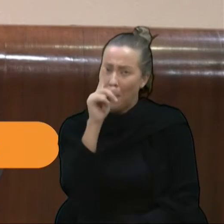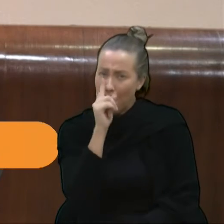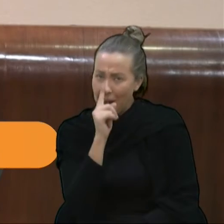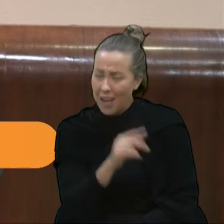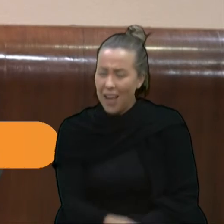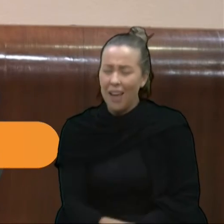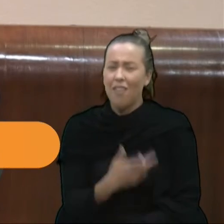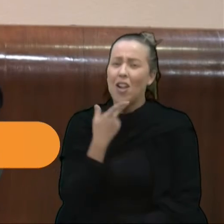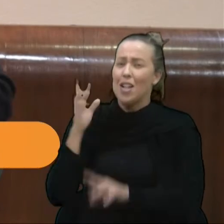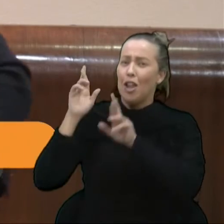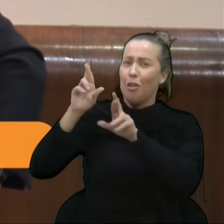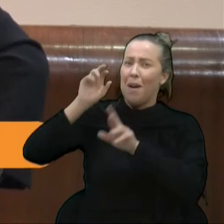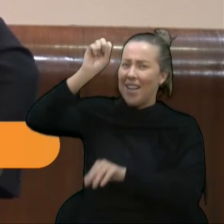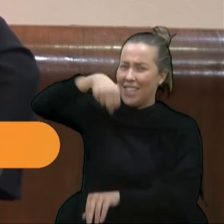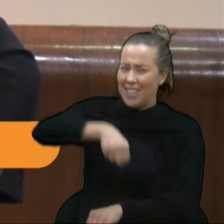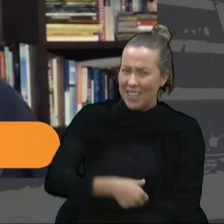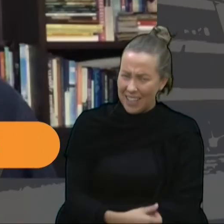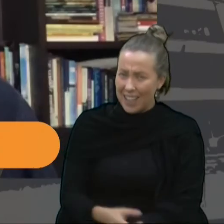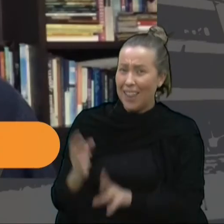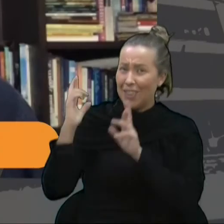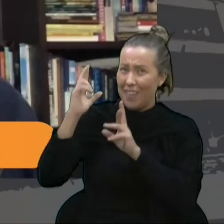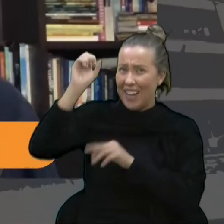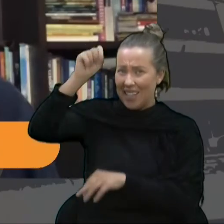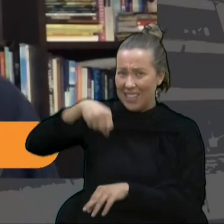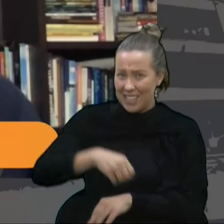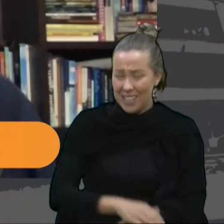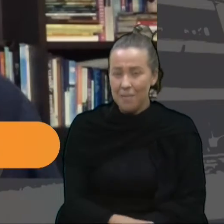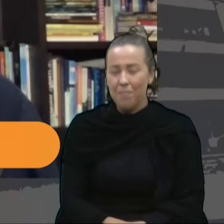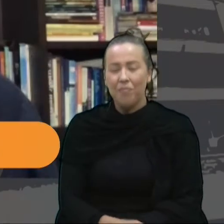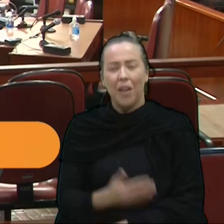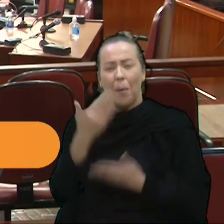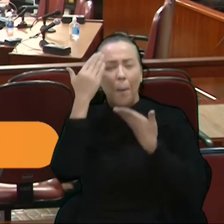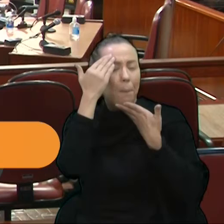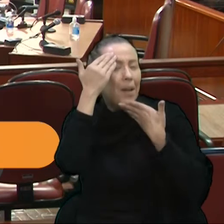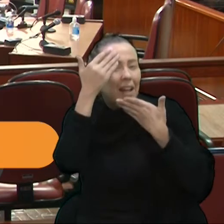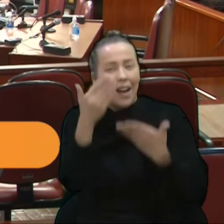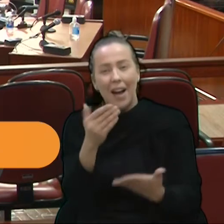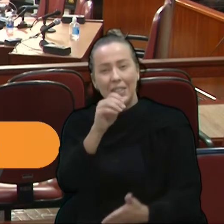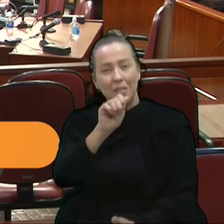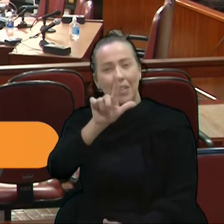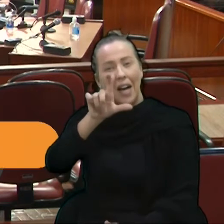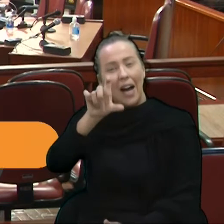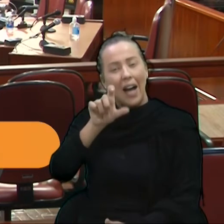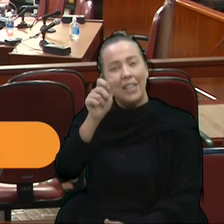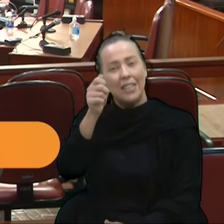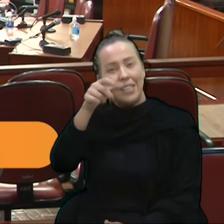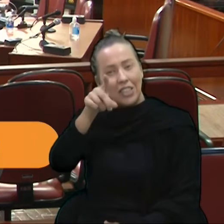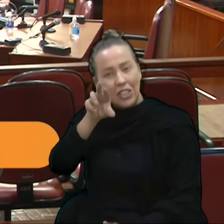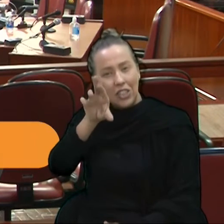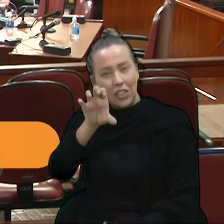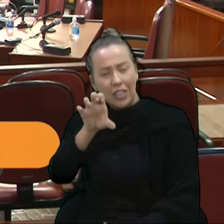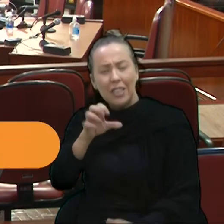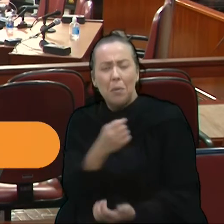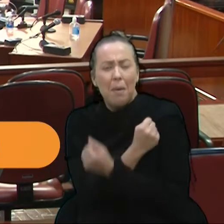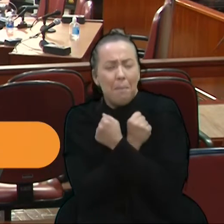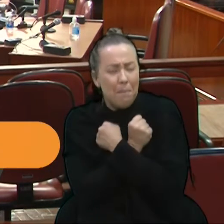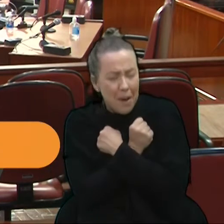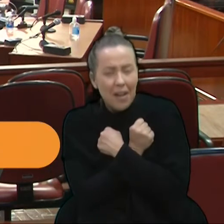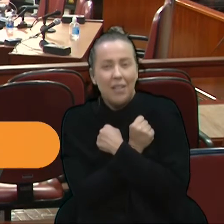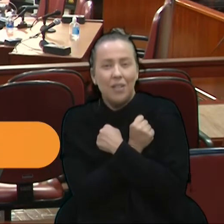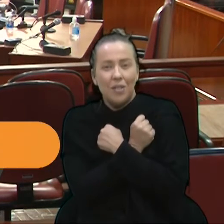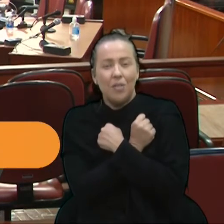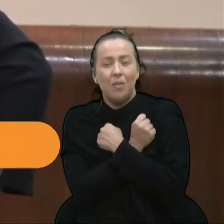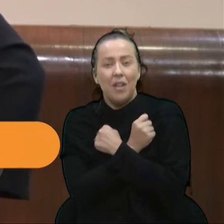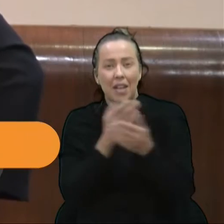Tomara que sim, né? Tomara que sim. Alexandre, muito obrigado mais uma vez, um forte abraço, voltamos a nos falar. E para a